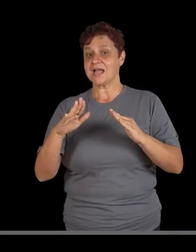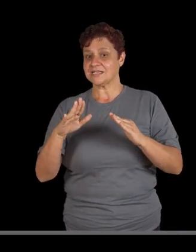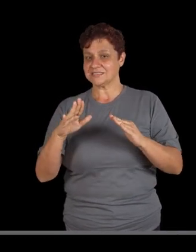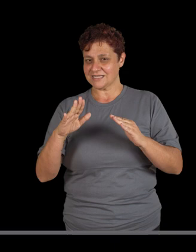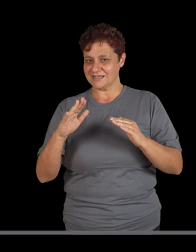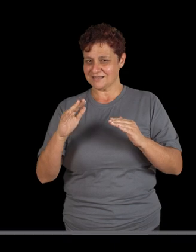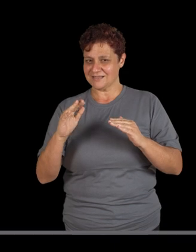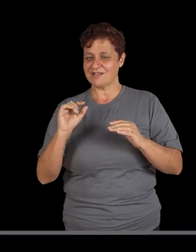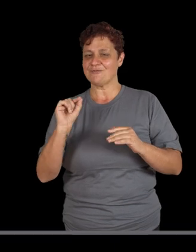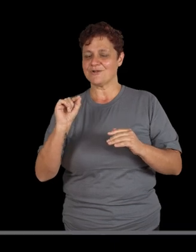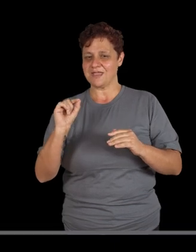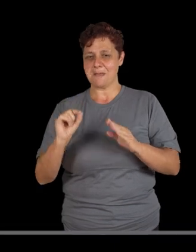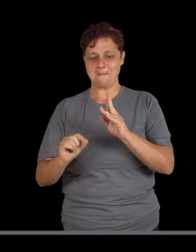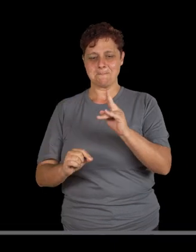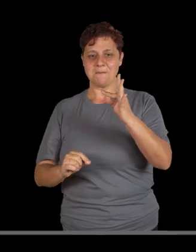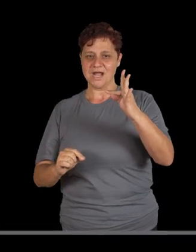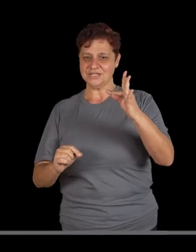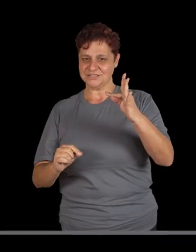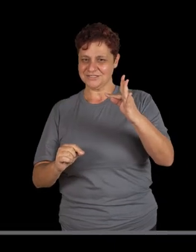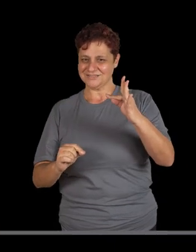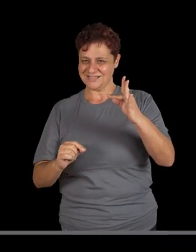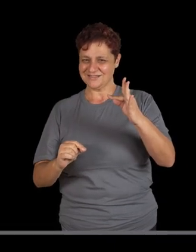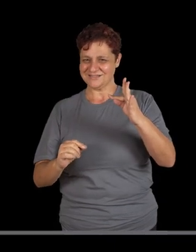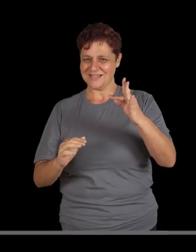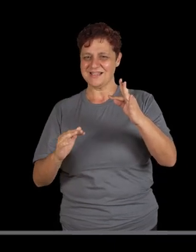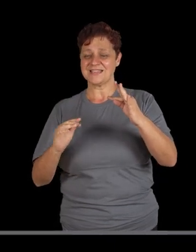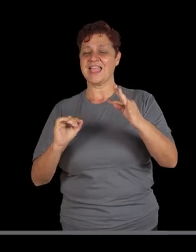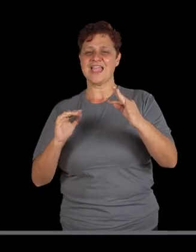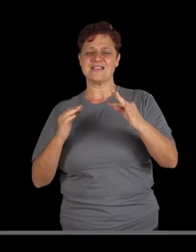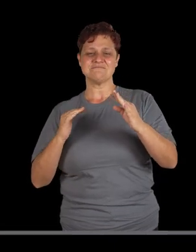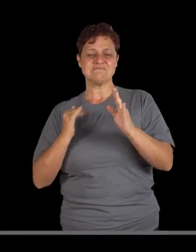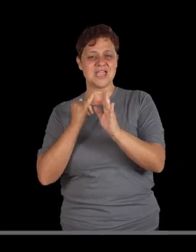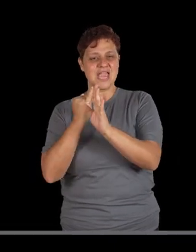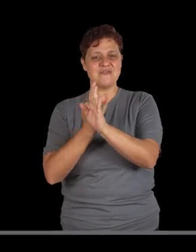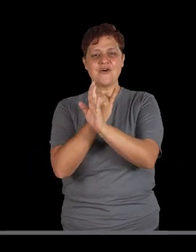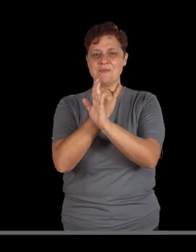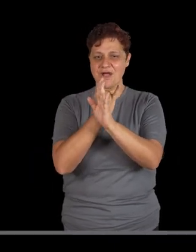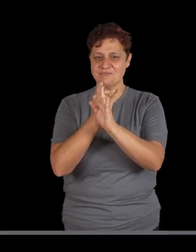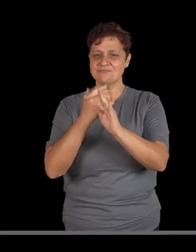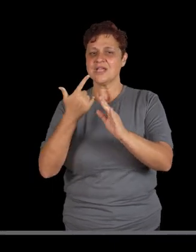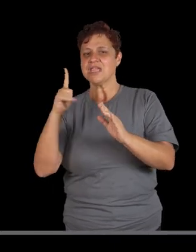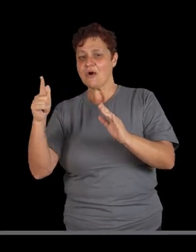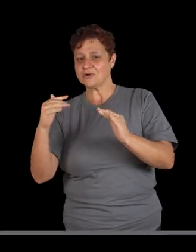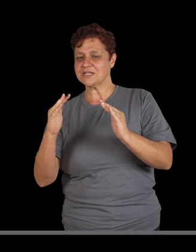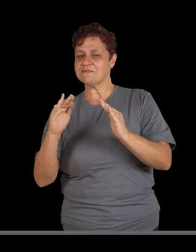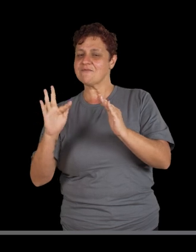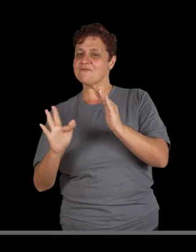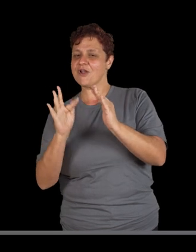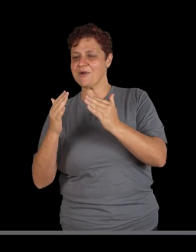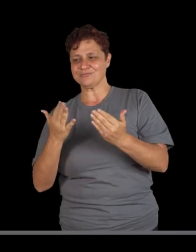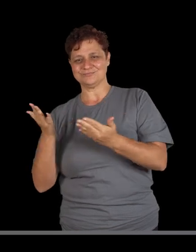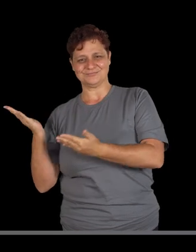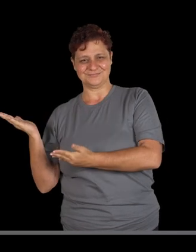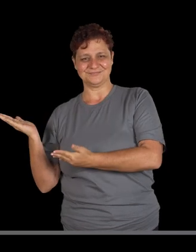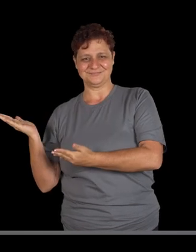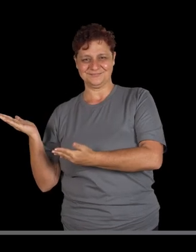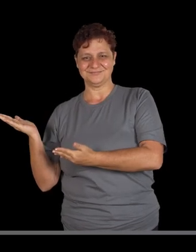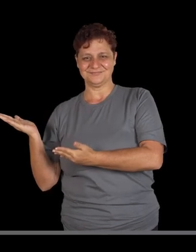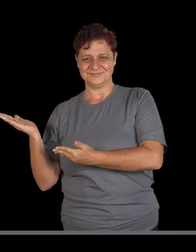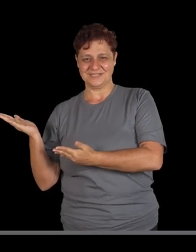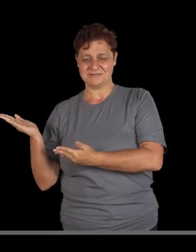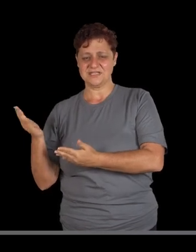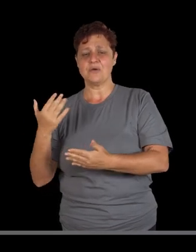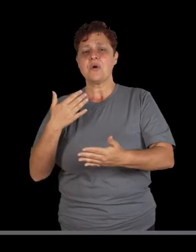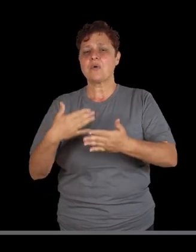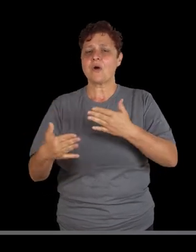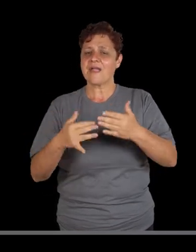informal, perdão, que é o but, e uma mais formal, que é o nevertheless. Então, para qualquer exemplo que eu der